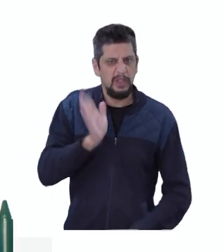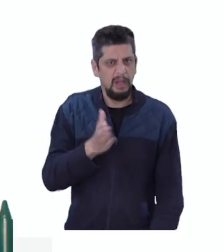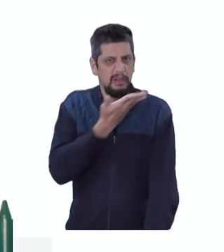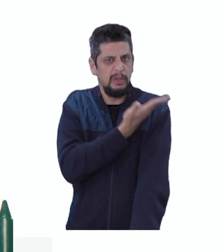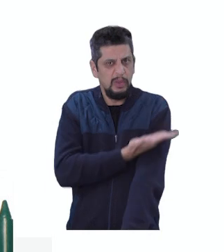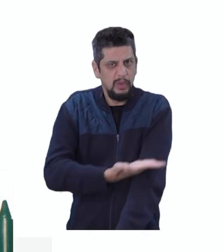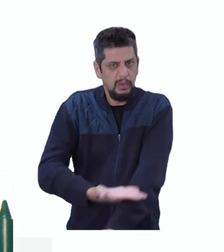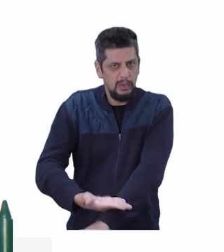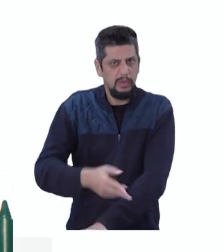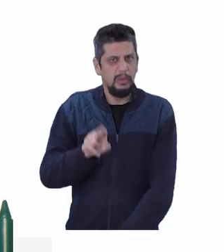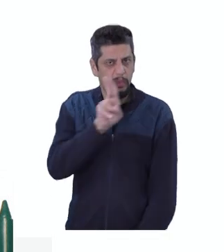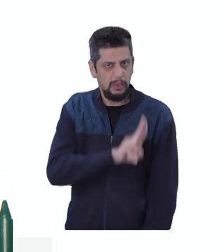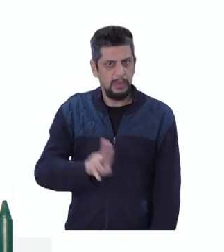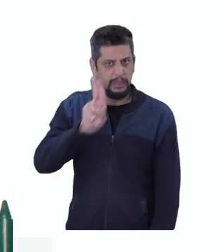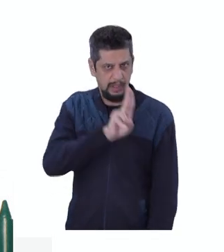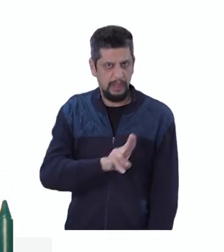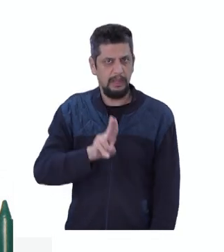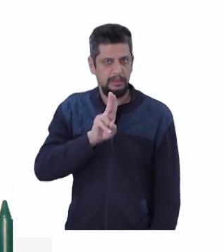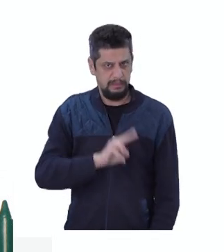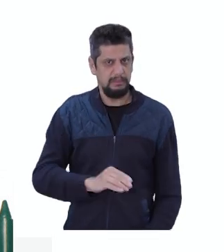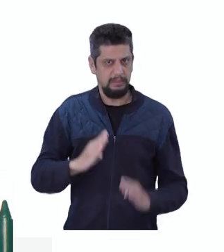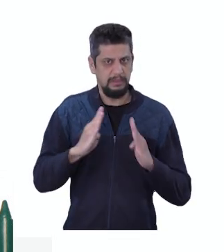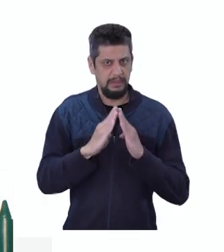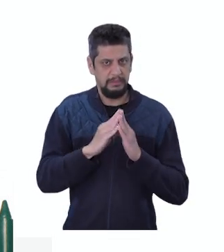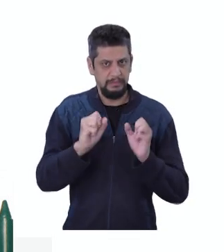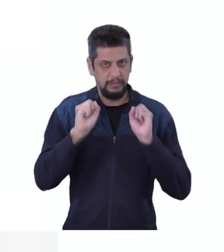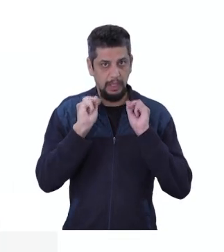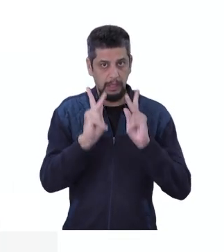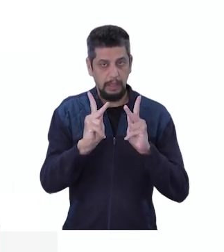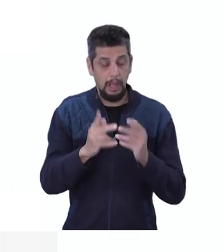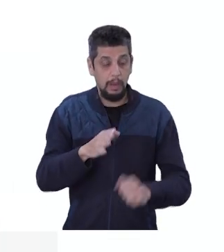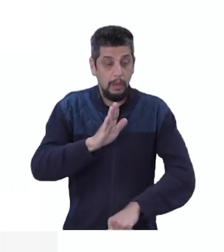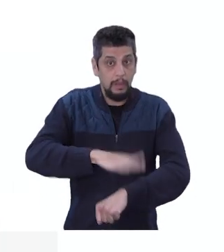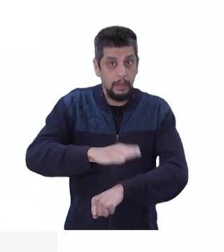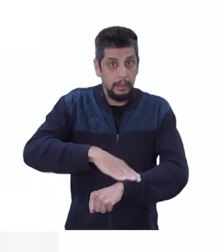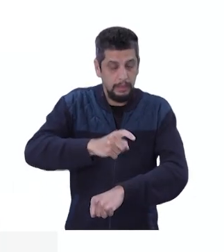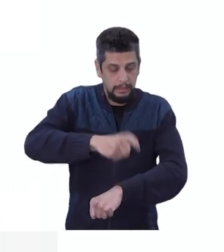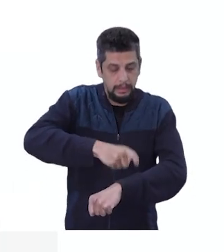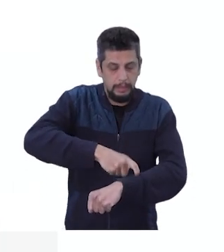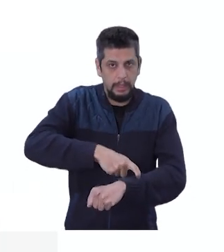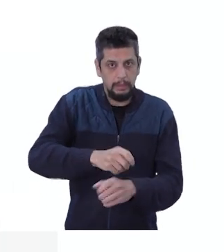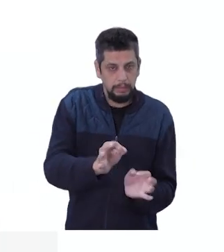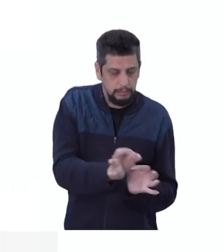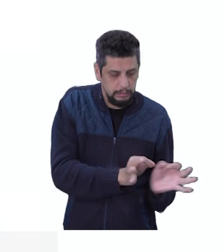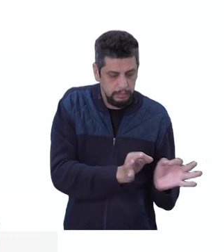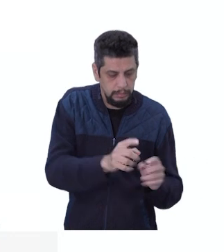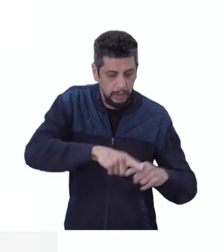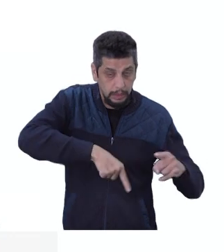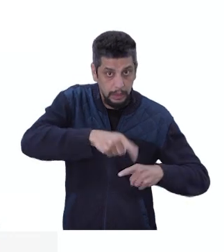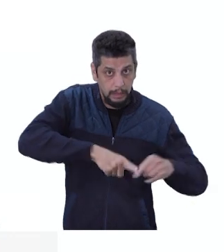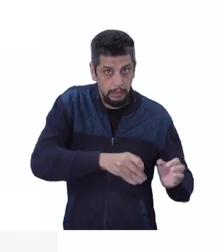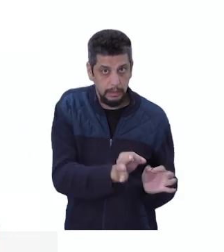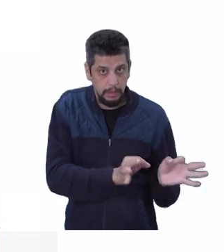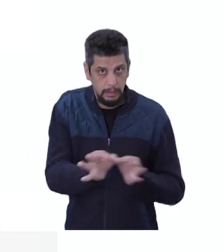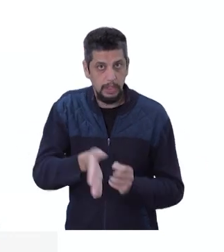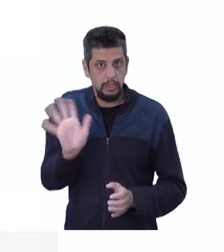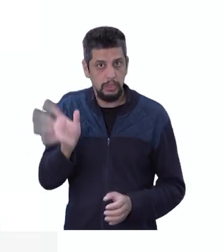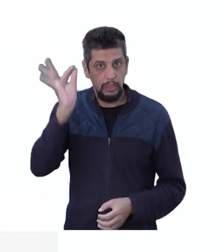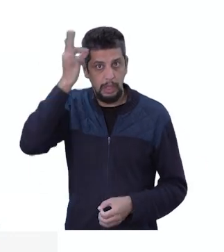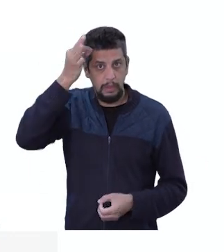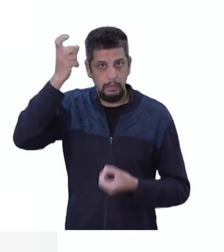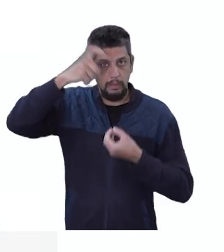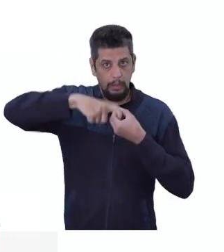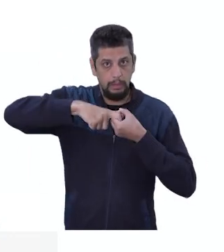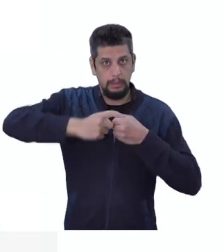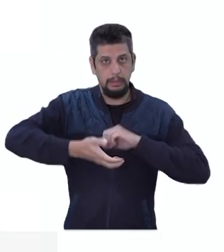estão acostumados aí a deixar em casa, separadinho, certo? Vamos dar um tempinho então para vocês separarem, ó, todos os materiais e